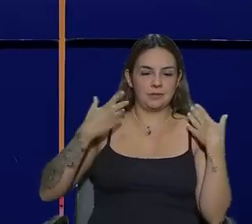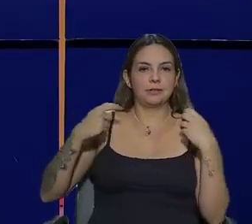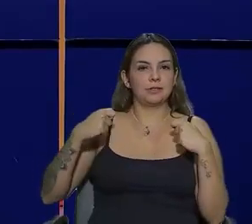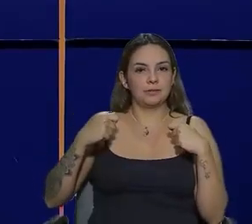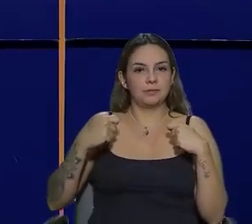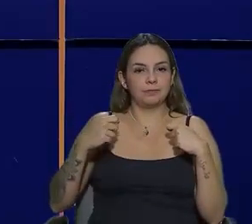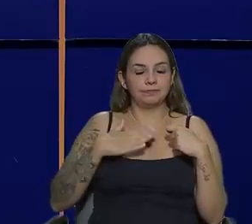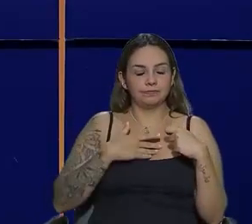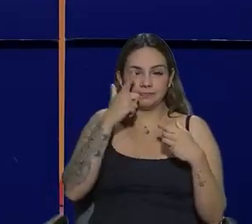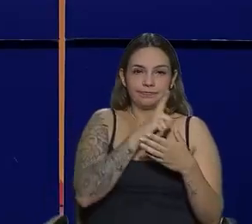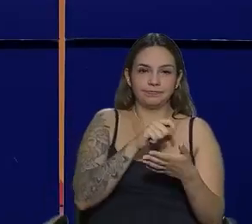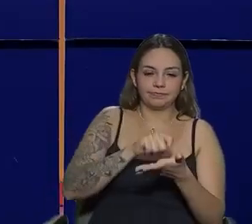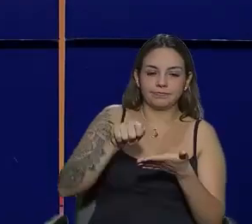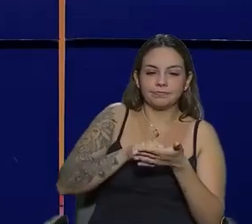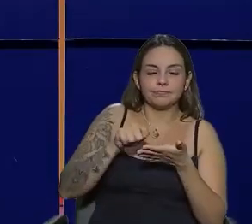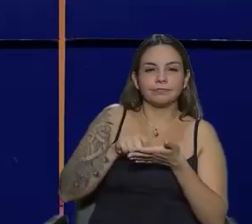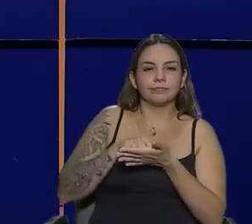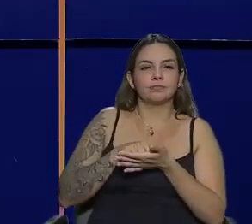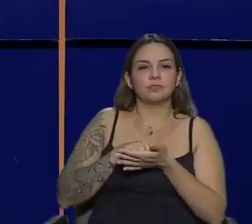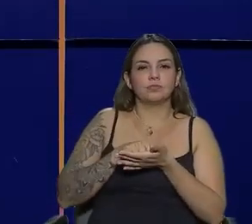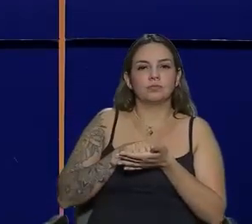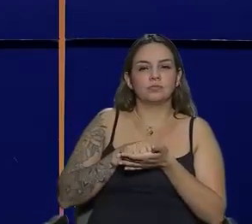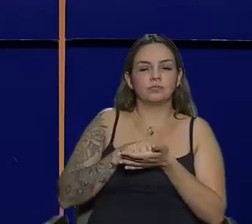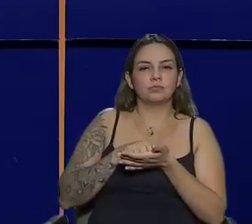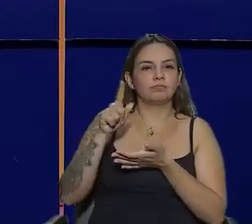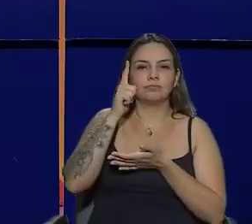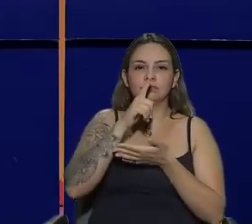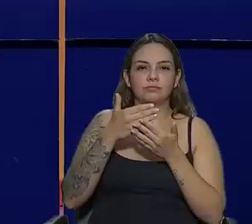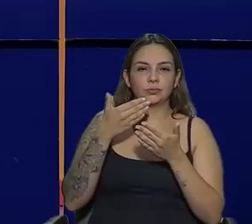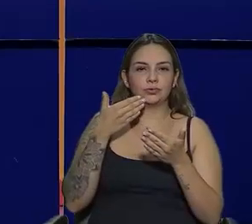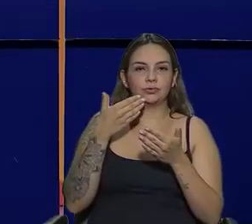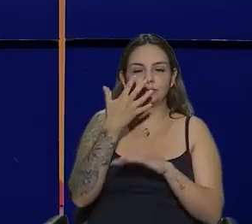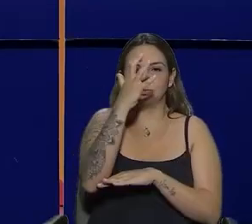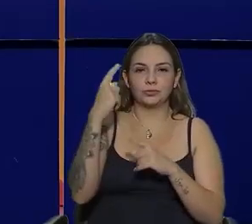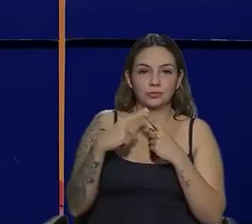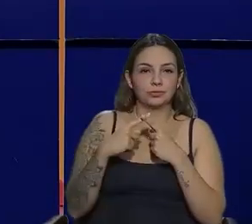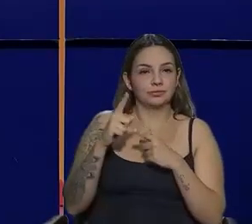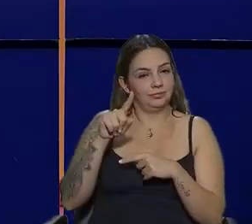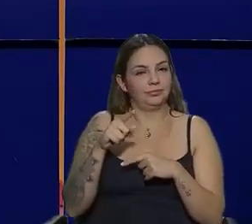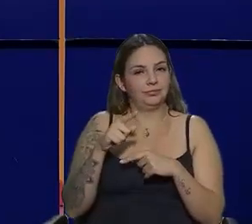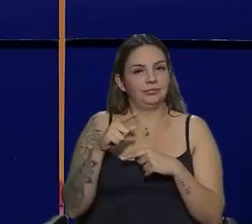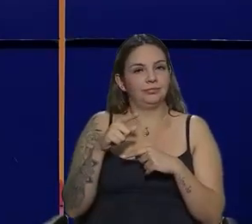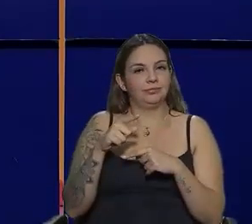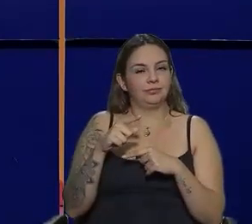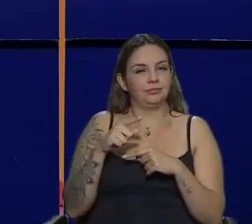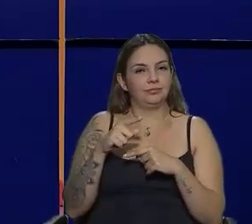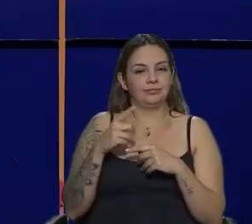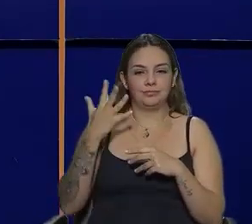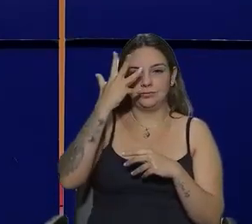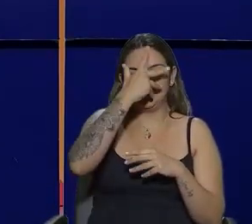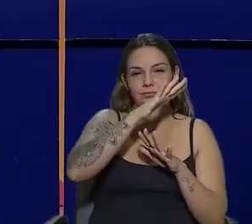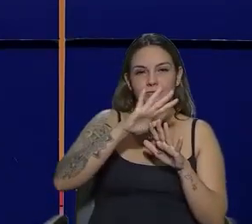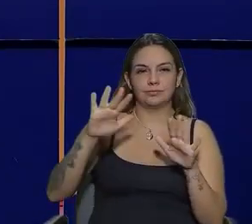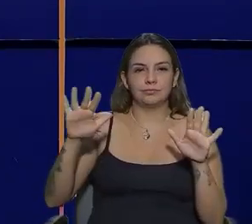é necessário para que eu consiga começar a escrever. E eu não consigo me afastar da paisagem porque ela é mesmo essa